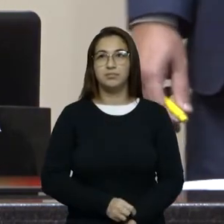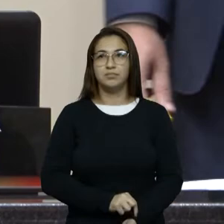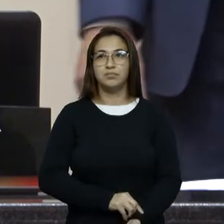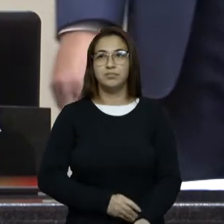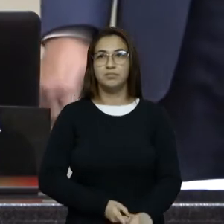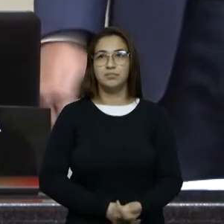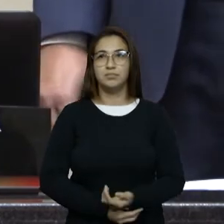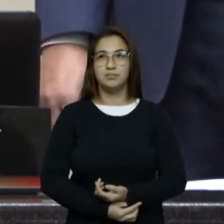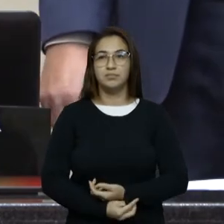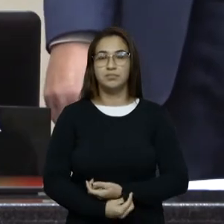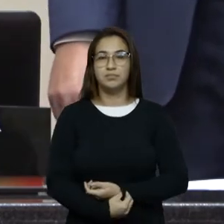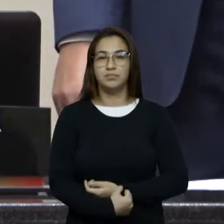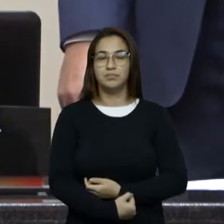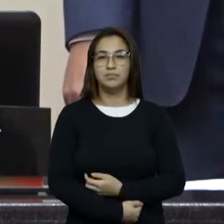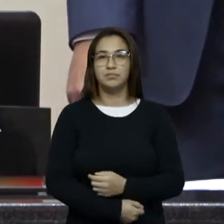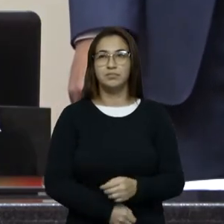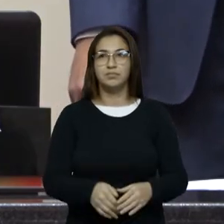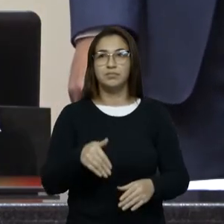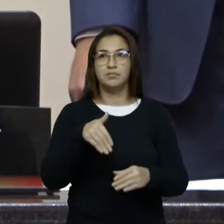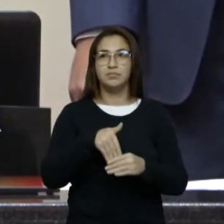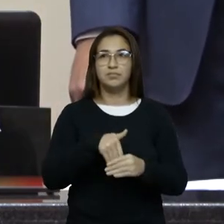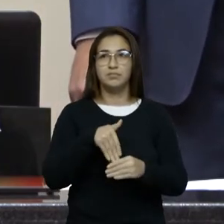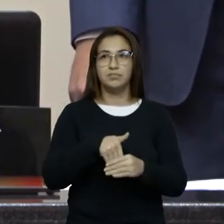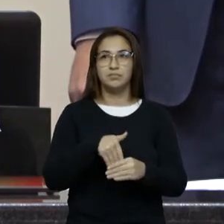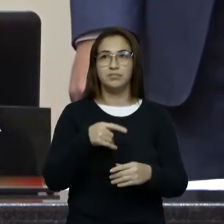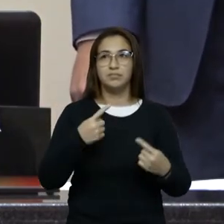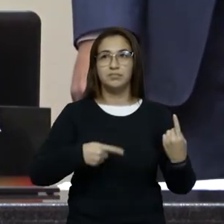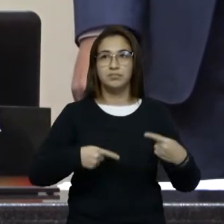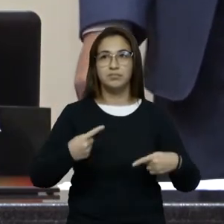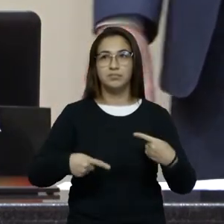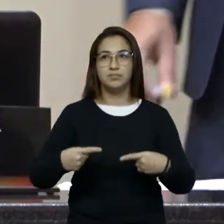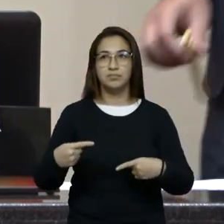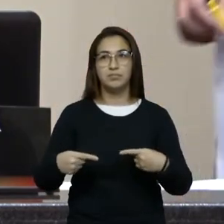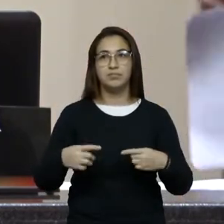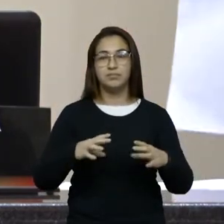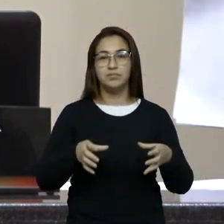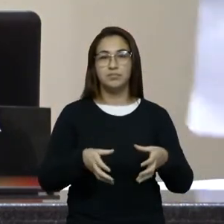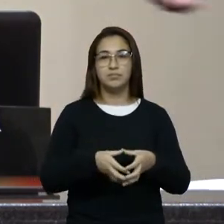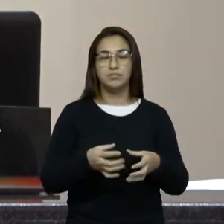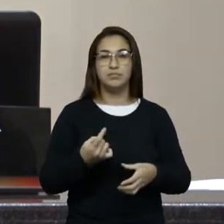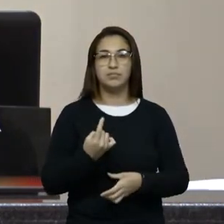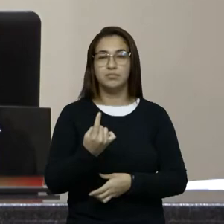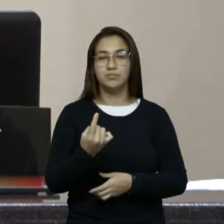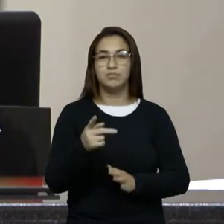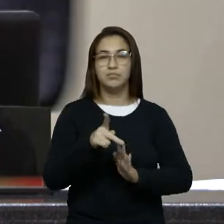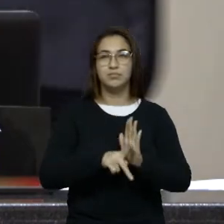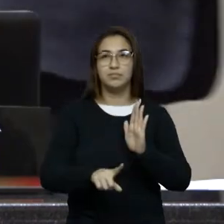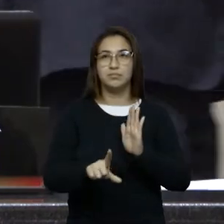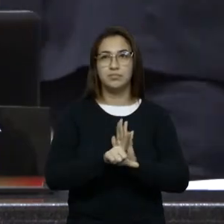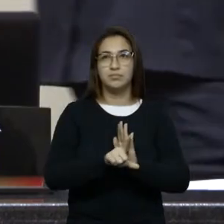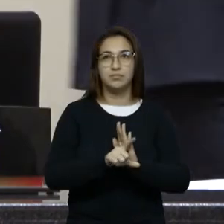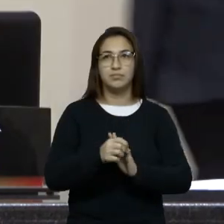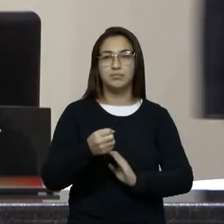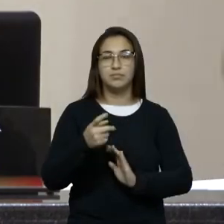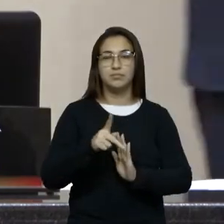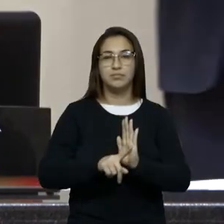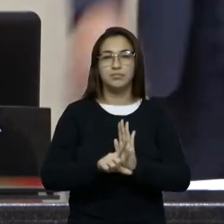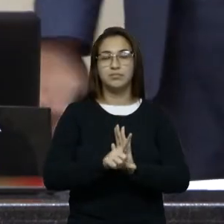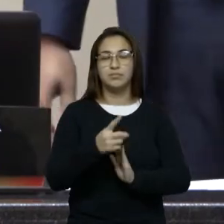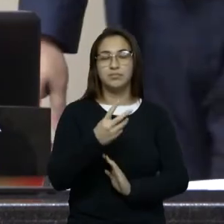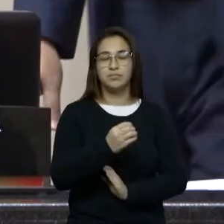a votação e discussão em turno único do projeto de lei PL